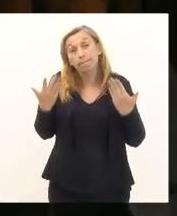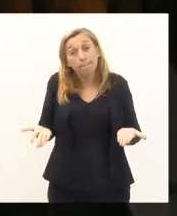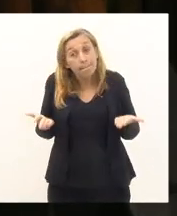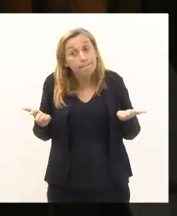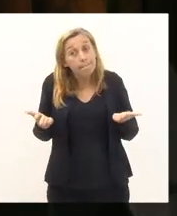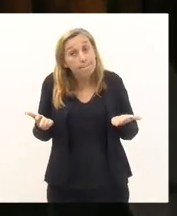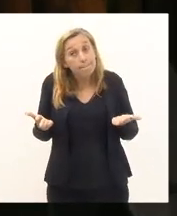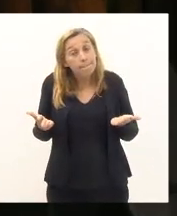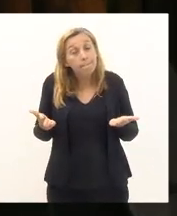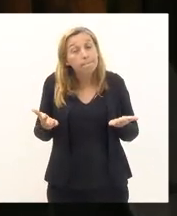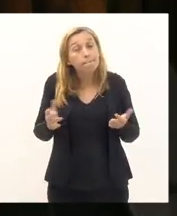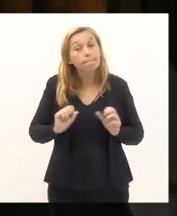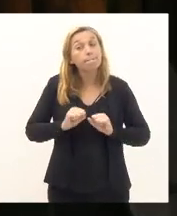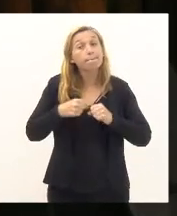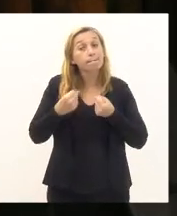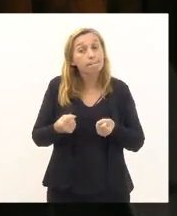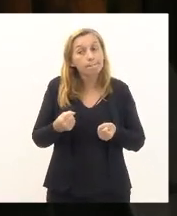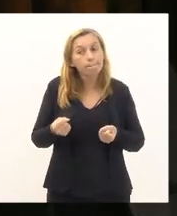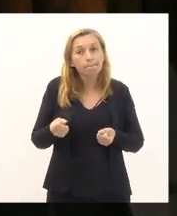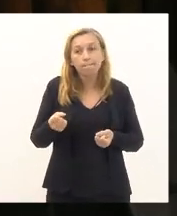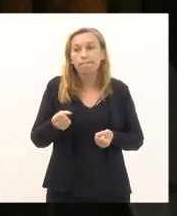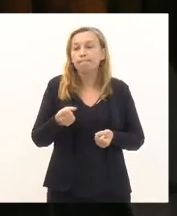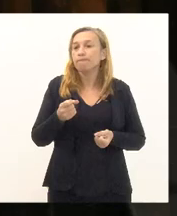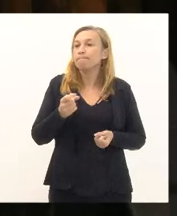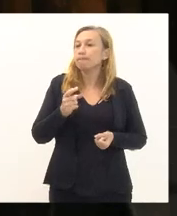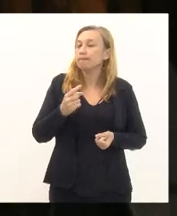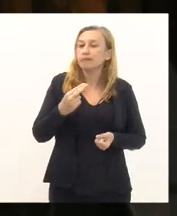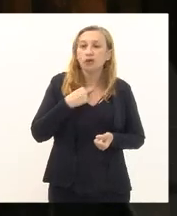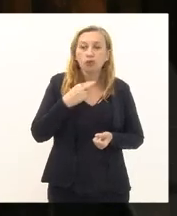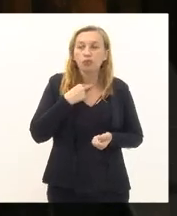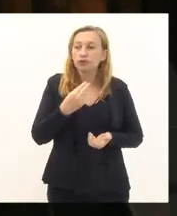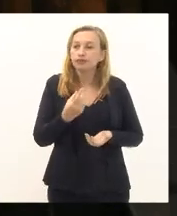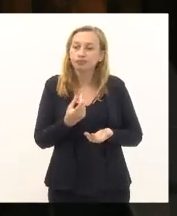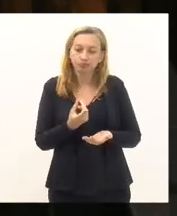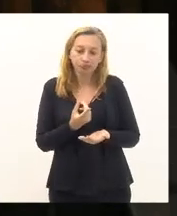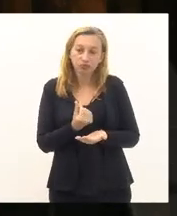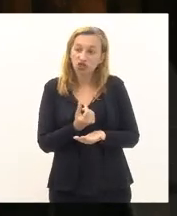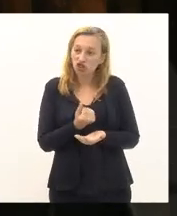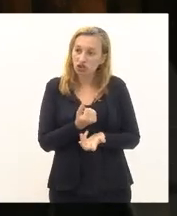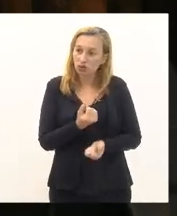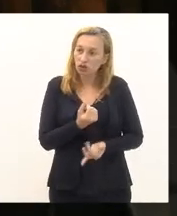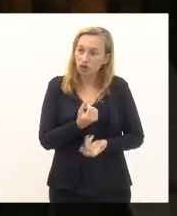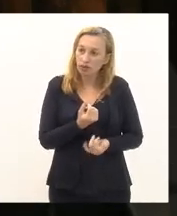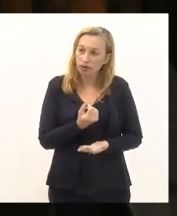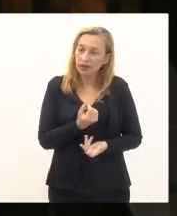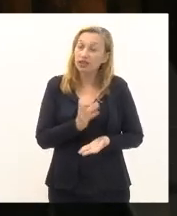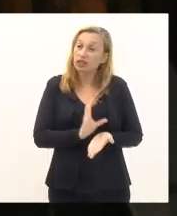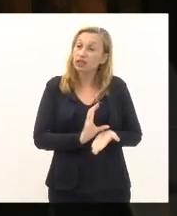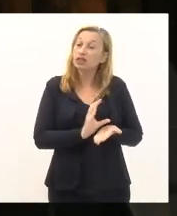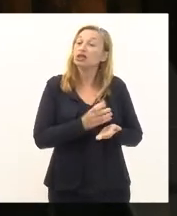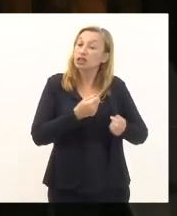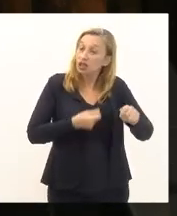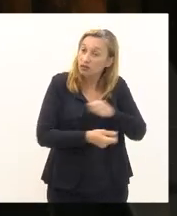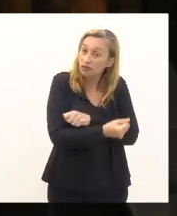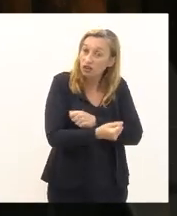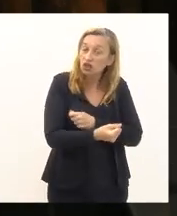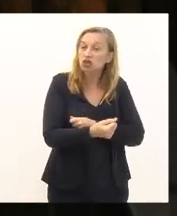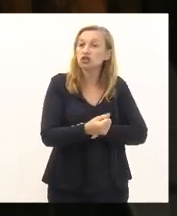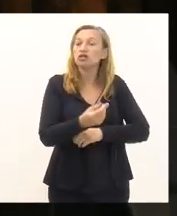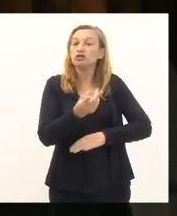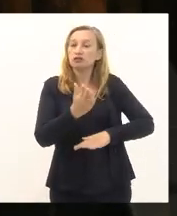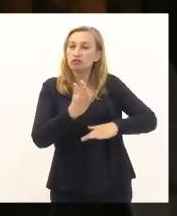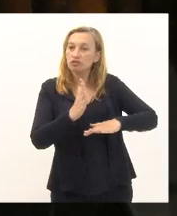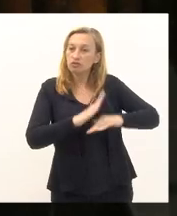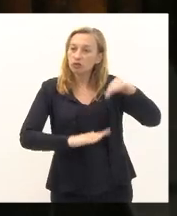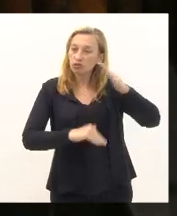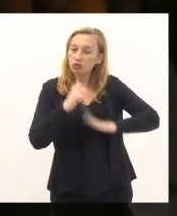aqui a nossa defesa de que não se queime o recurso do Fundeb, que se invista nas suas finalidades, que valorize o profissional da